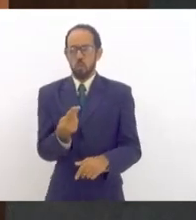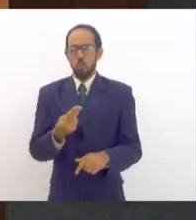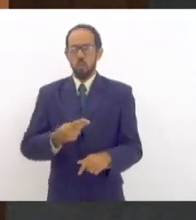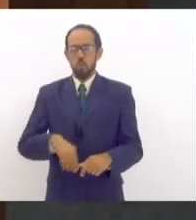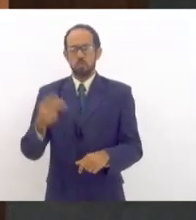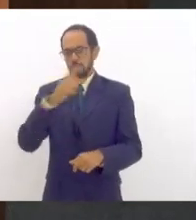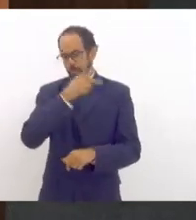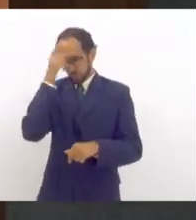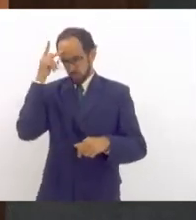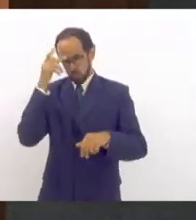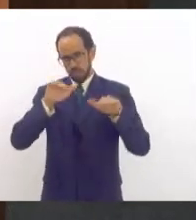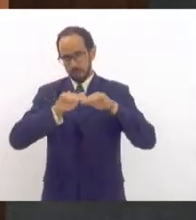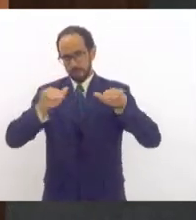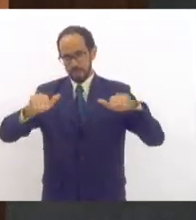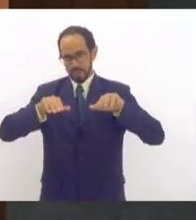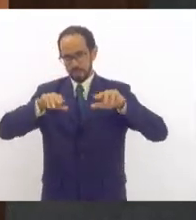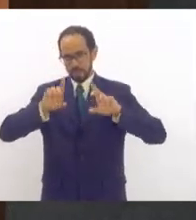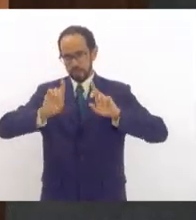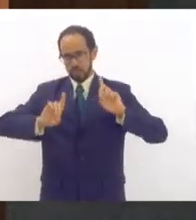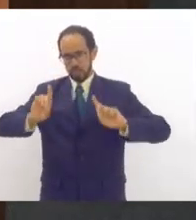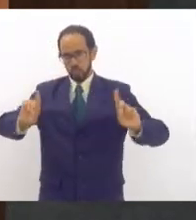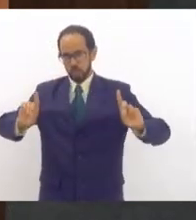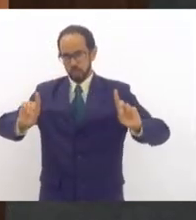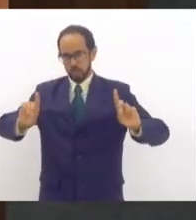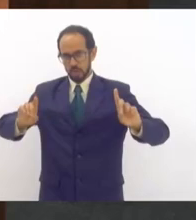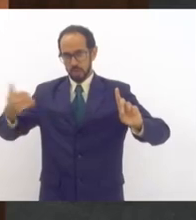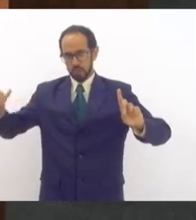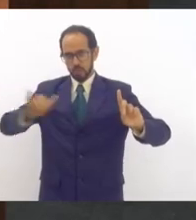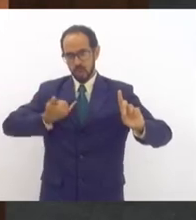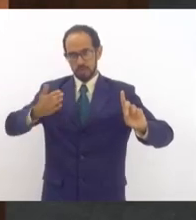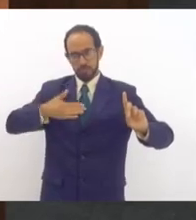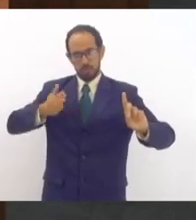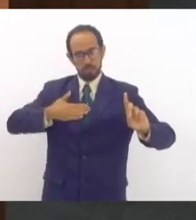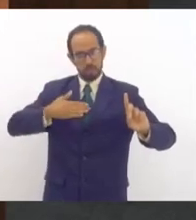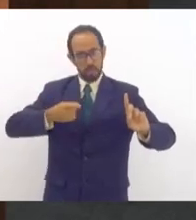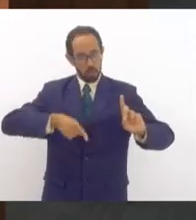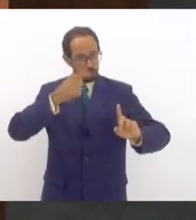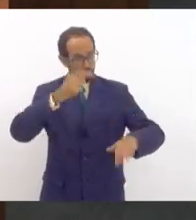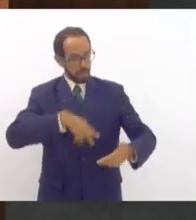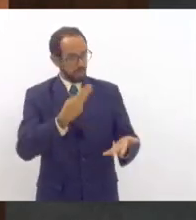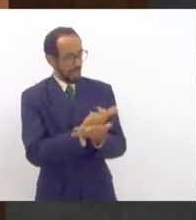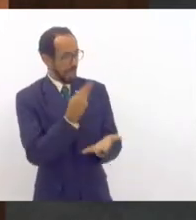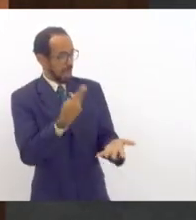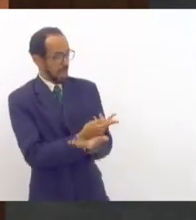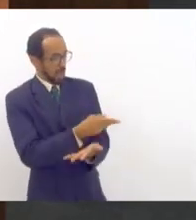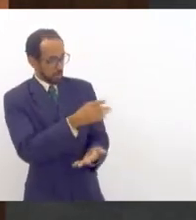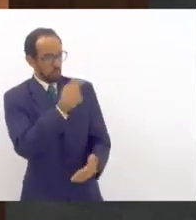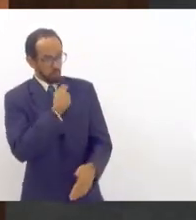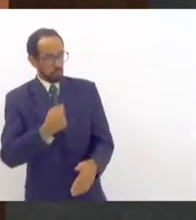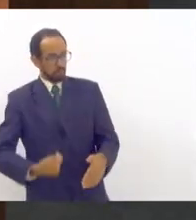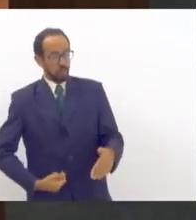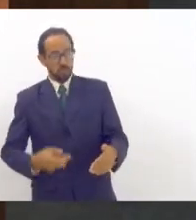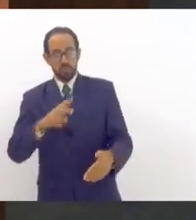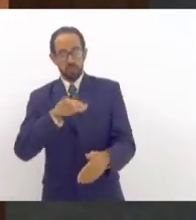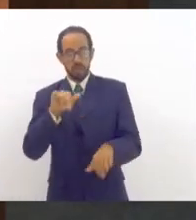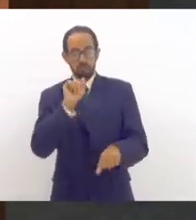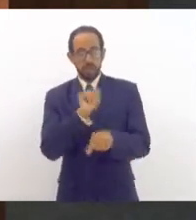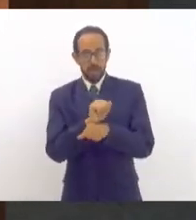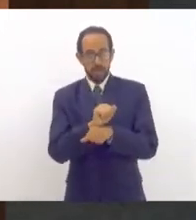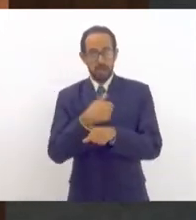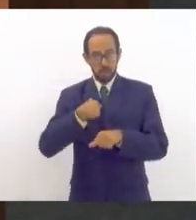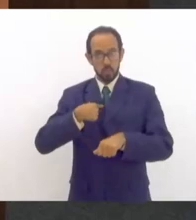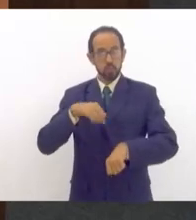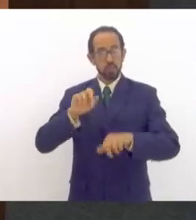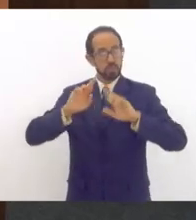diretora vem aqui no microfone e me fale Serafim ele tá falando sem saber o governo vai pagar eu tô aqui esperando isso acontecer